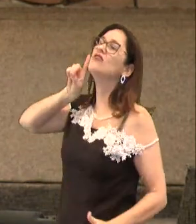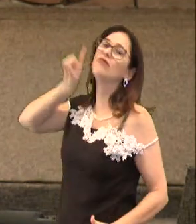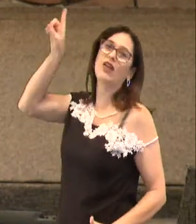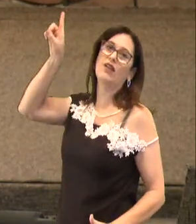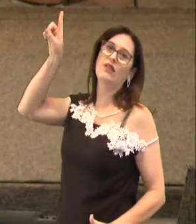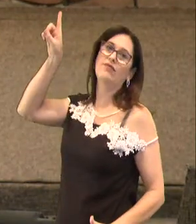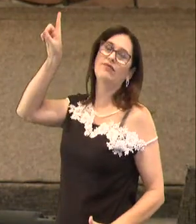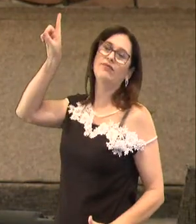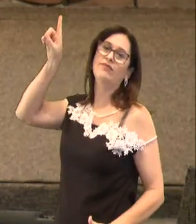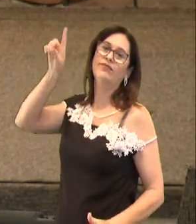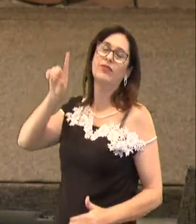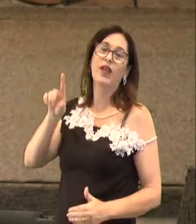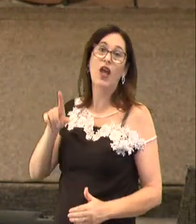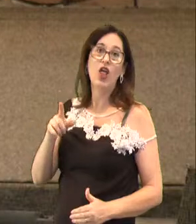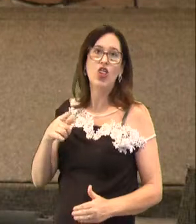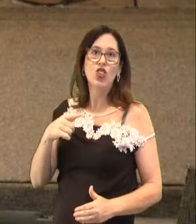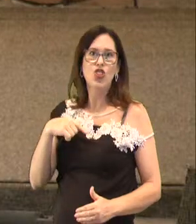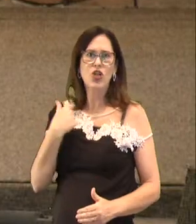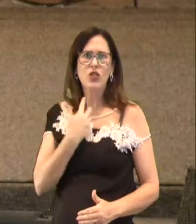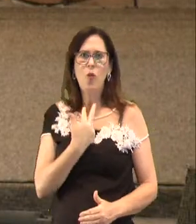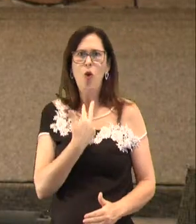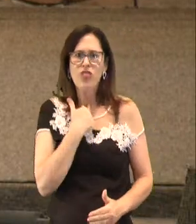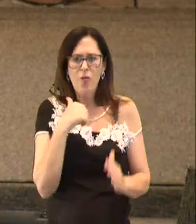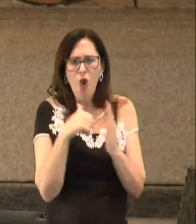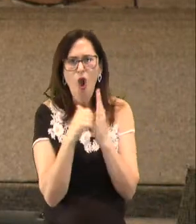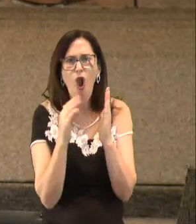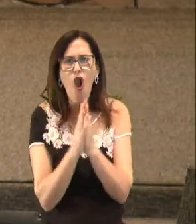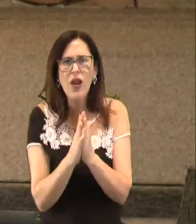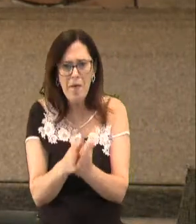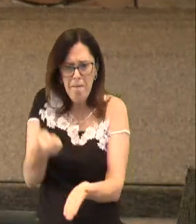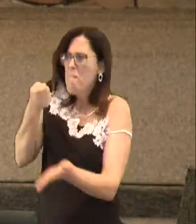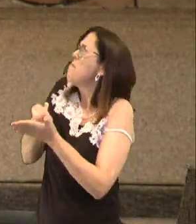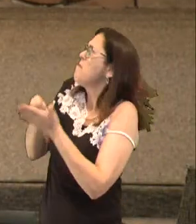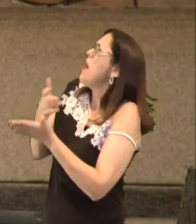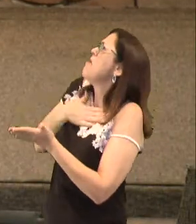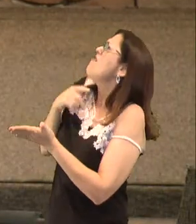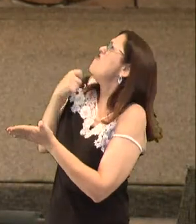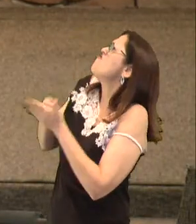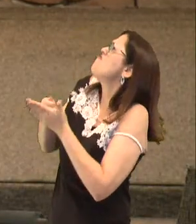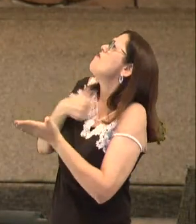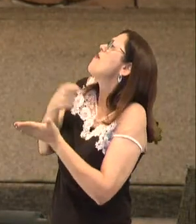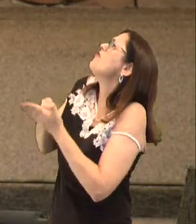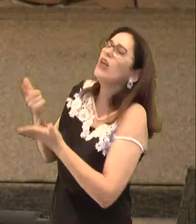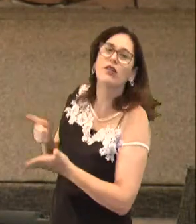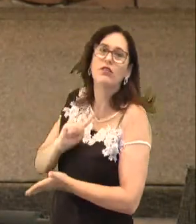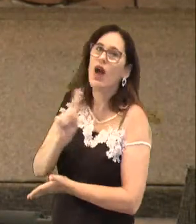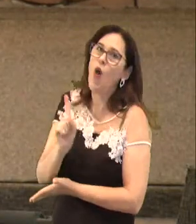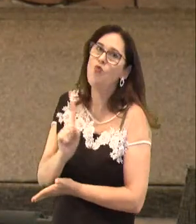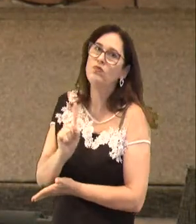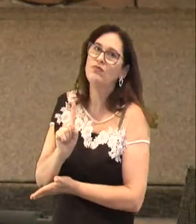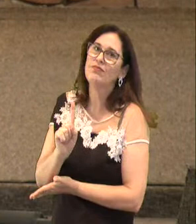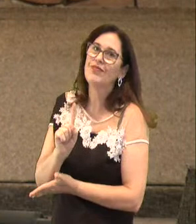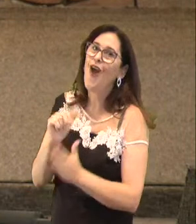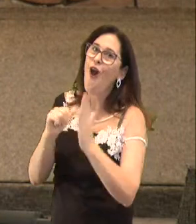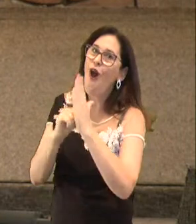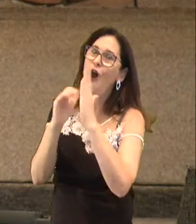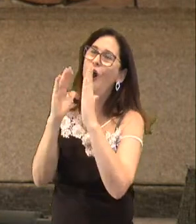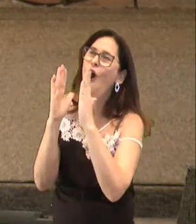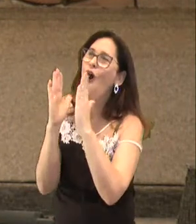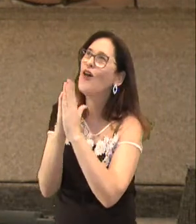dele. Nós não devemos orar para impor nossa vontade a Deus, nós devemos orar para